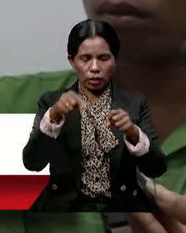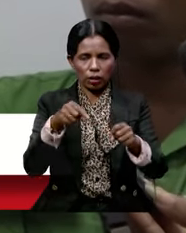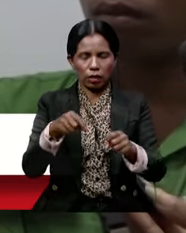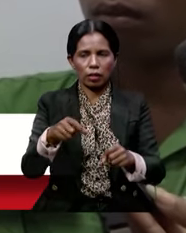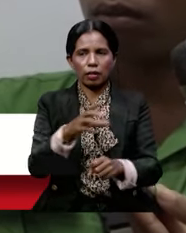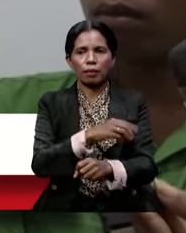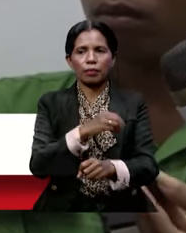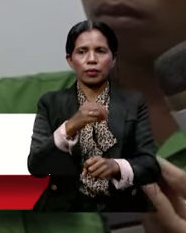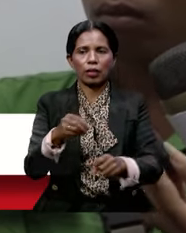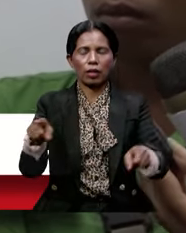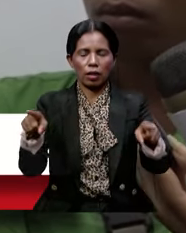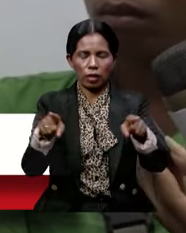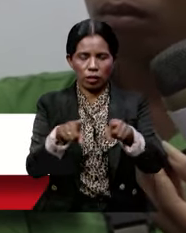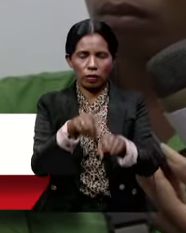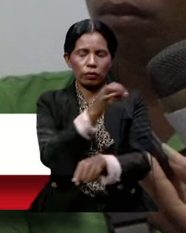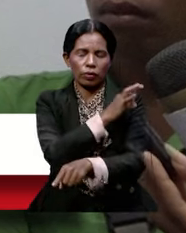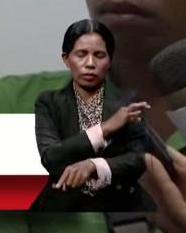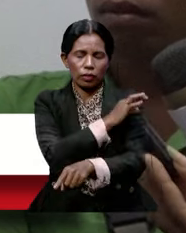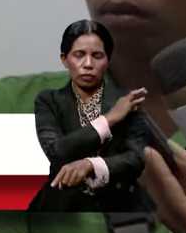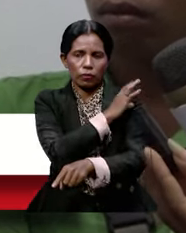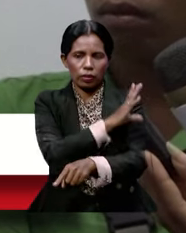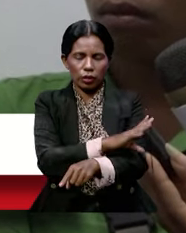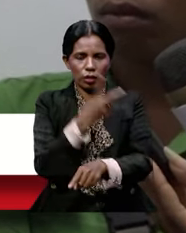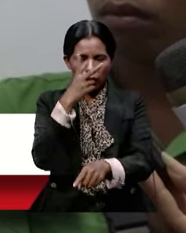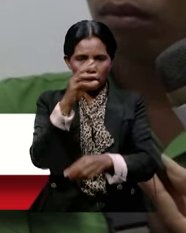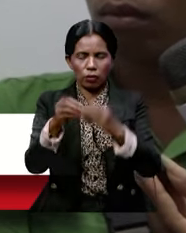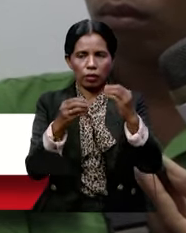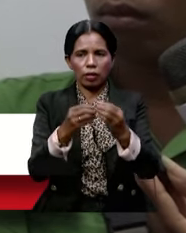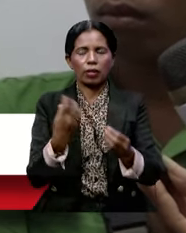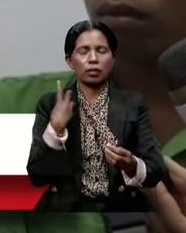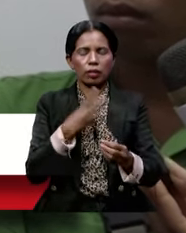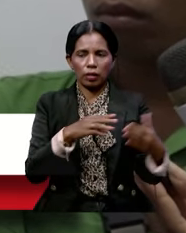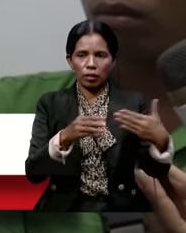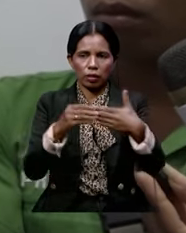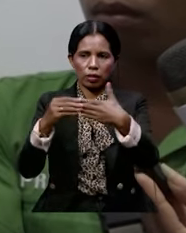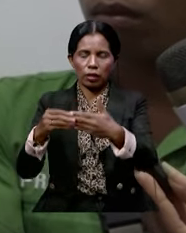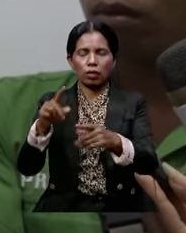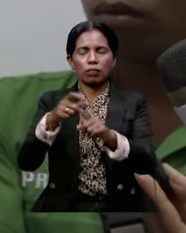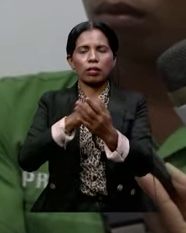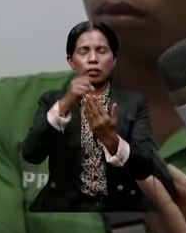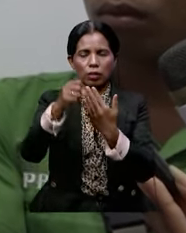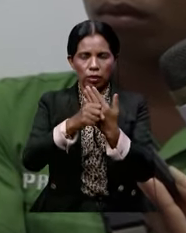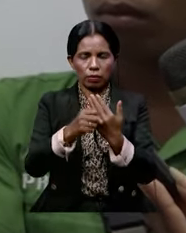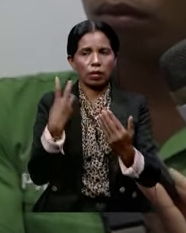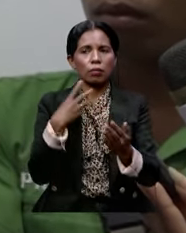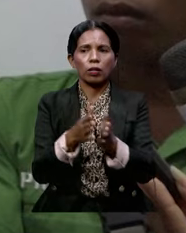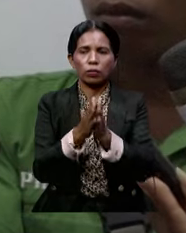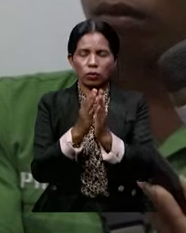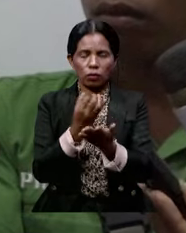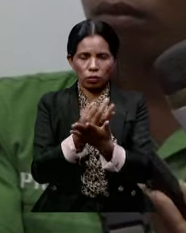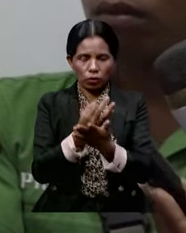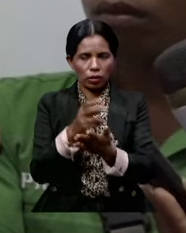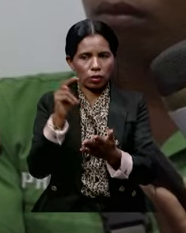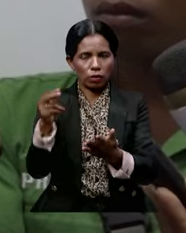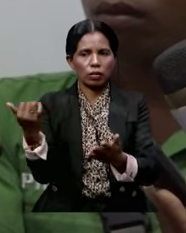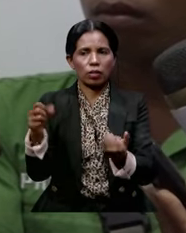ba evento, conferência, sociedade civil, ba ASEAN, nebe. Nebe kita se organize ya setembro tina nani yani antawa mi husu aso intuang ke